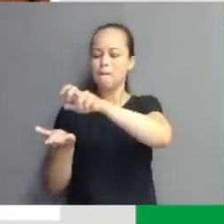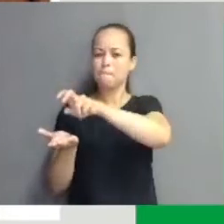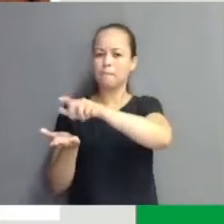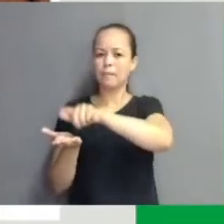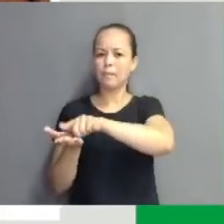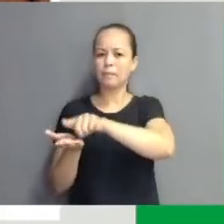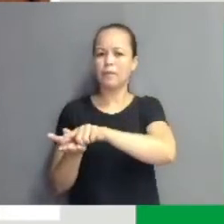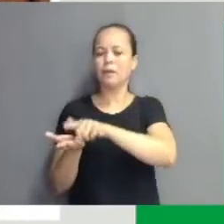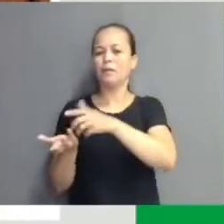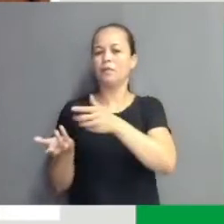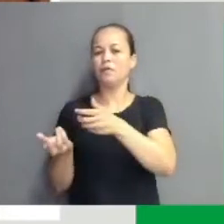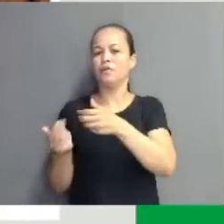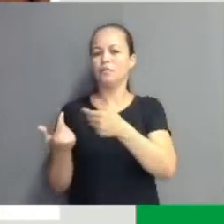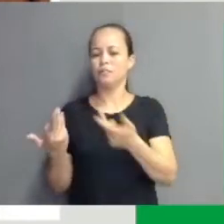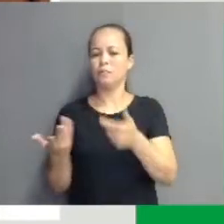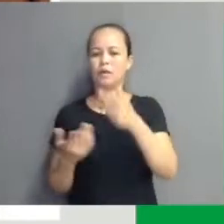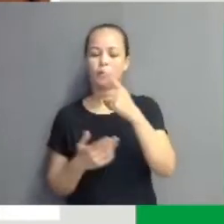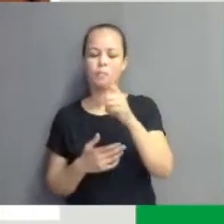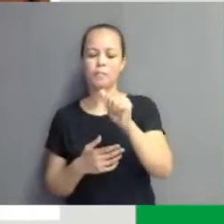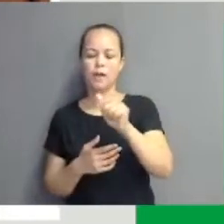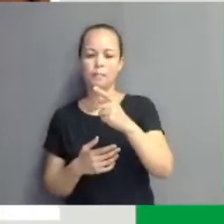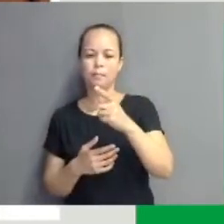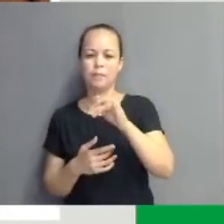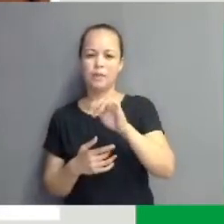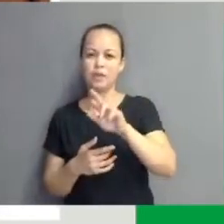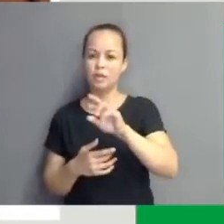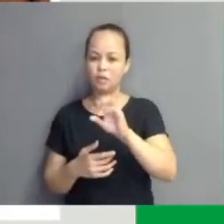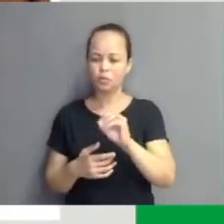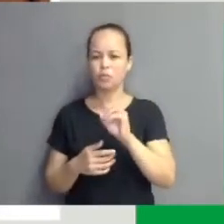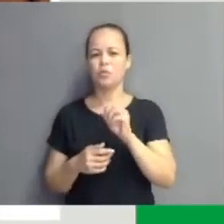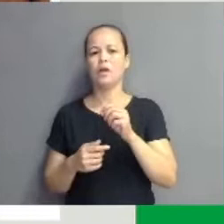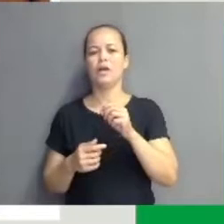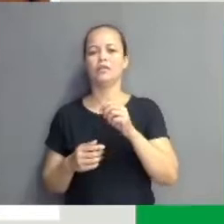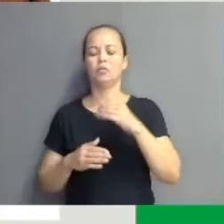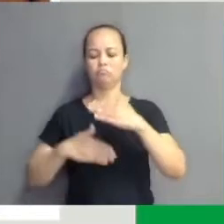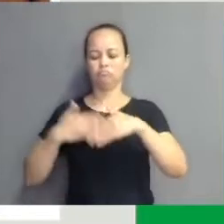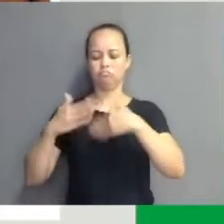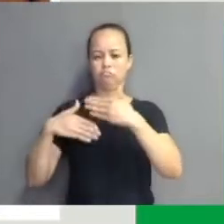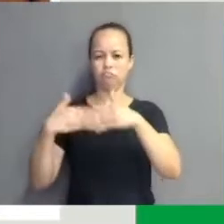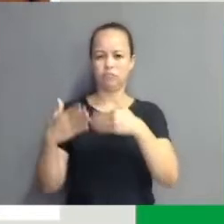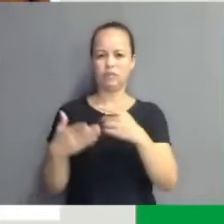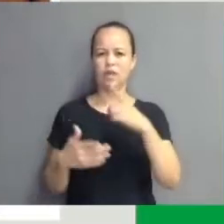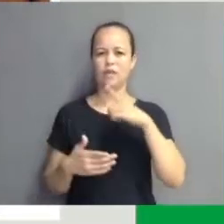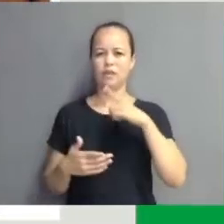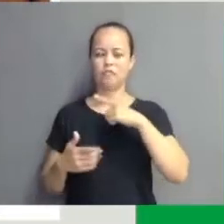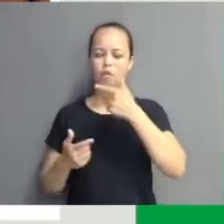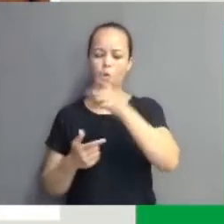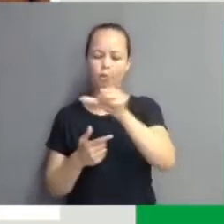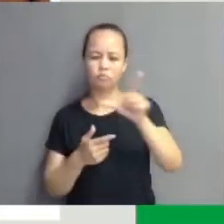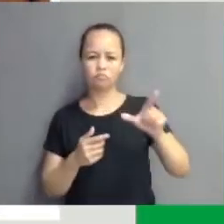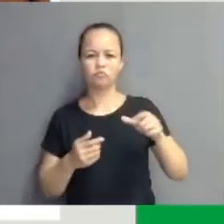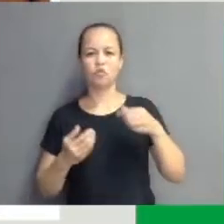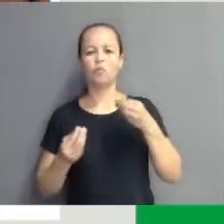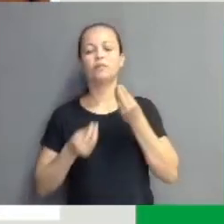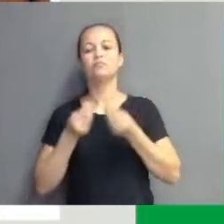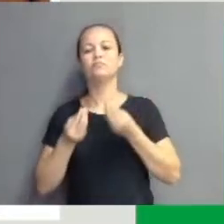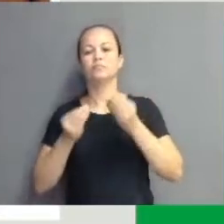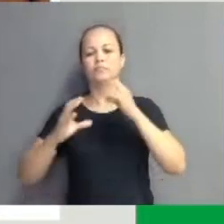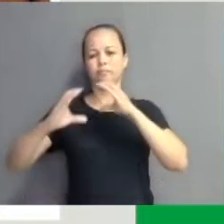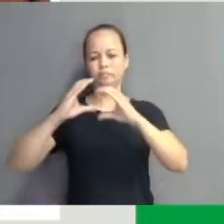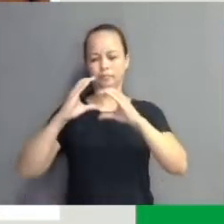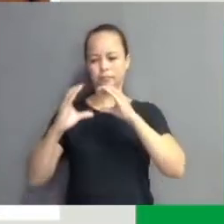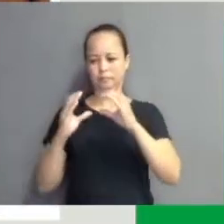com o tempo os seres humanos foram inventando outras formas de se comunicar nesta imagem que você tá vendo por